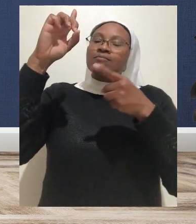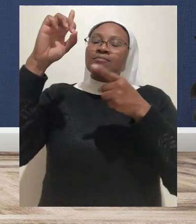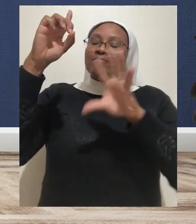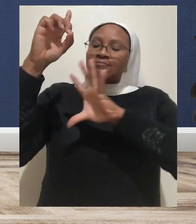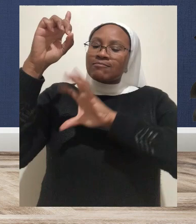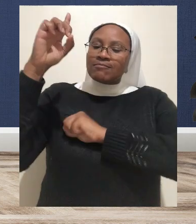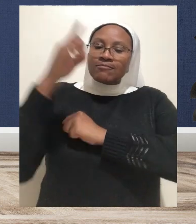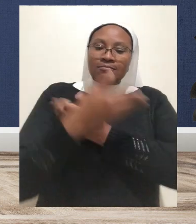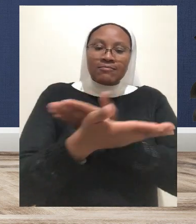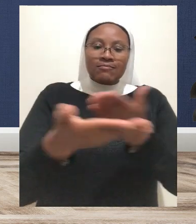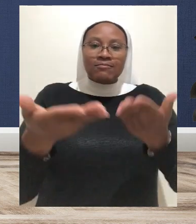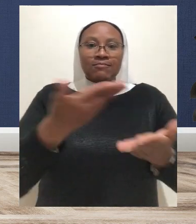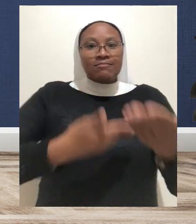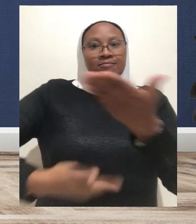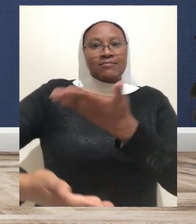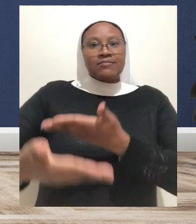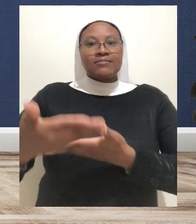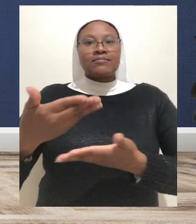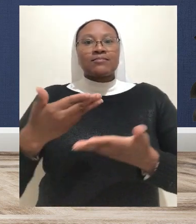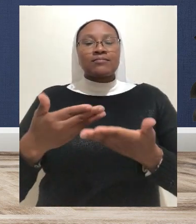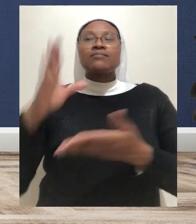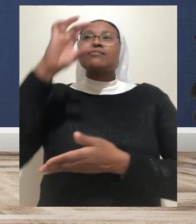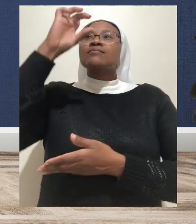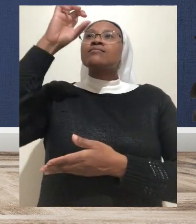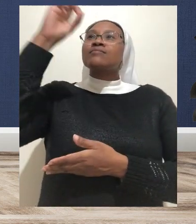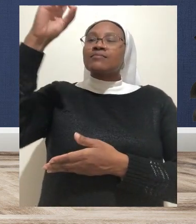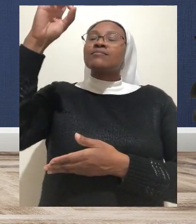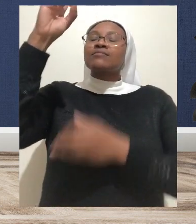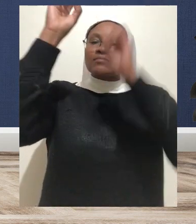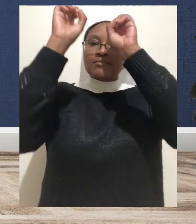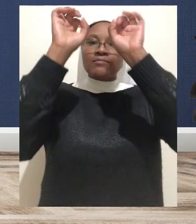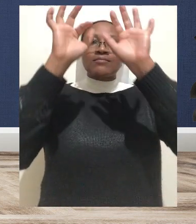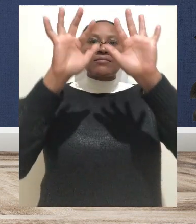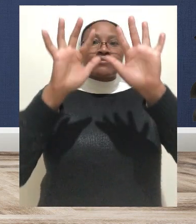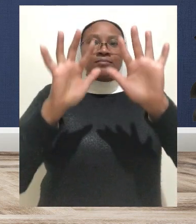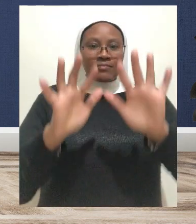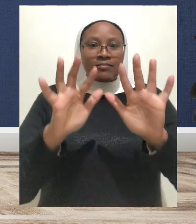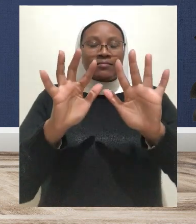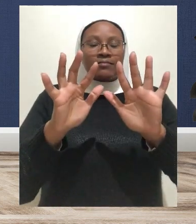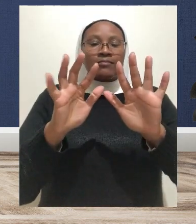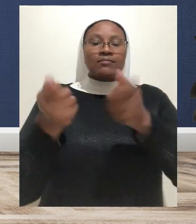leve também a amá-lo e a amar o nosso semelhante. Que Deus